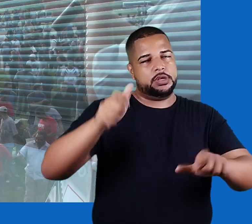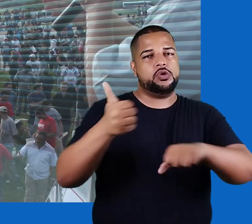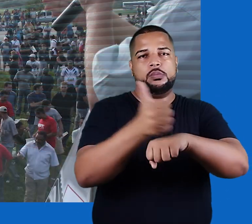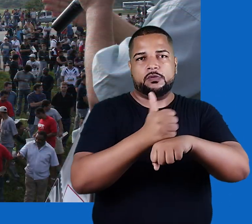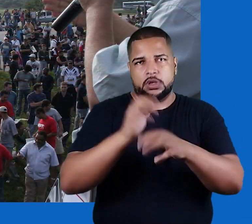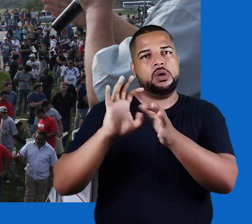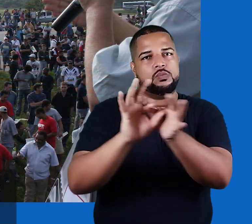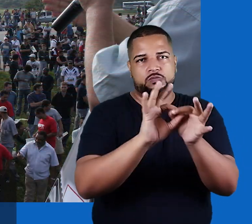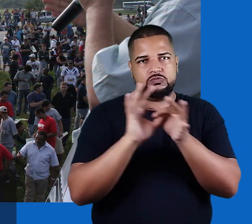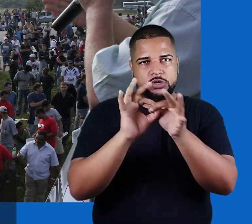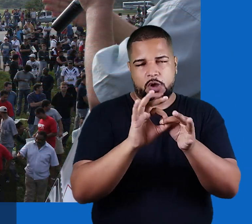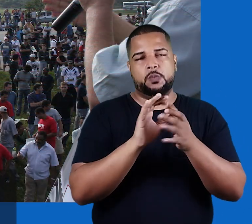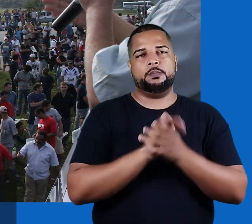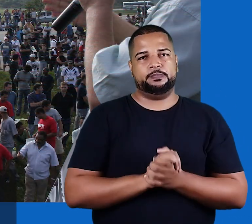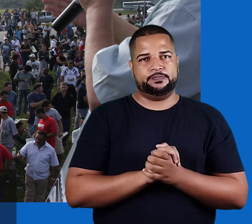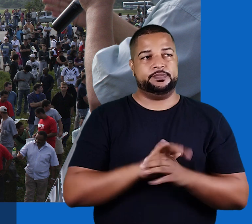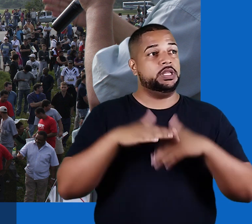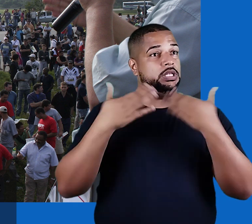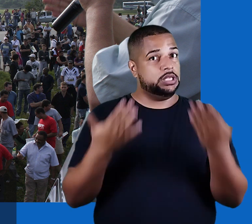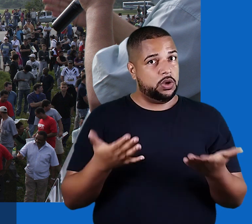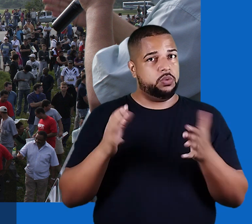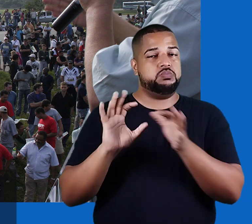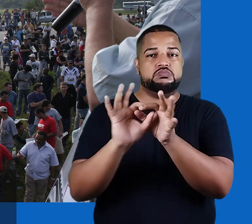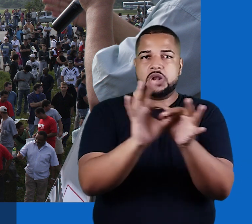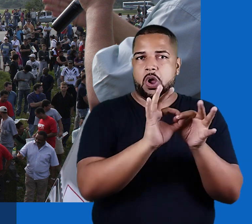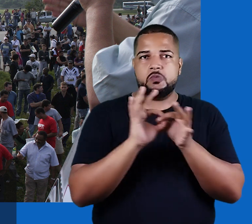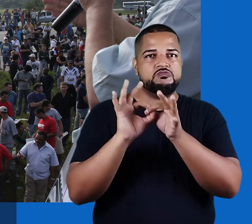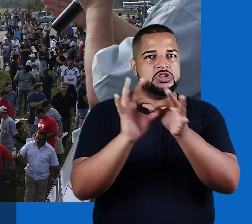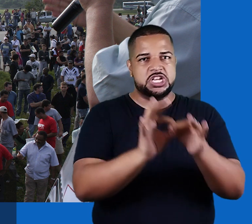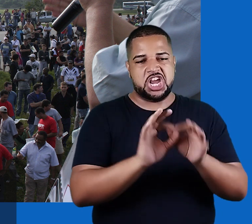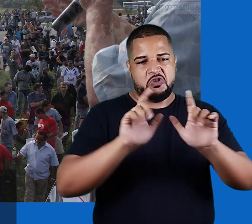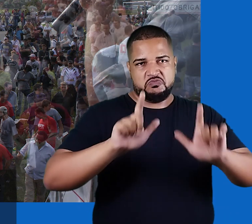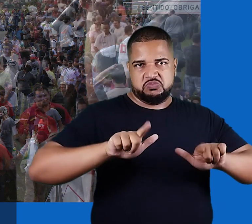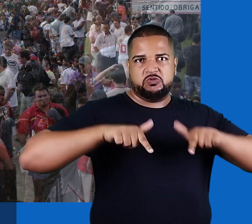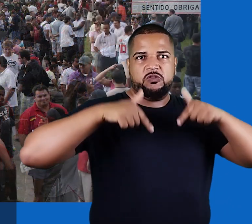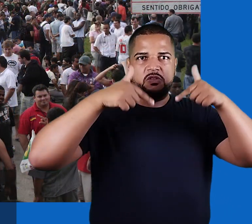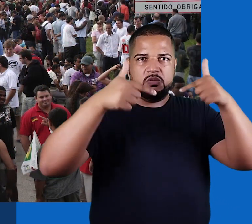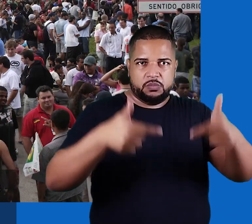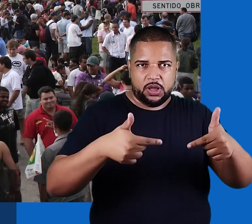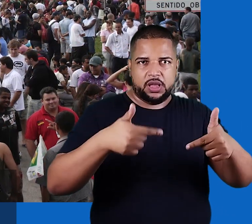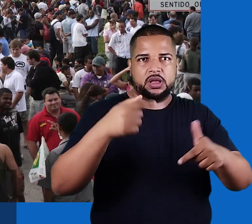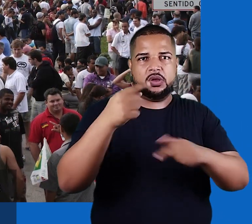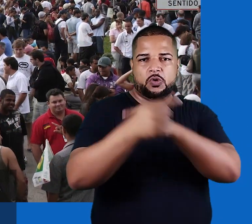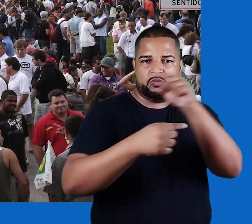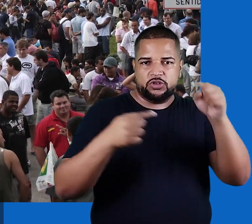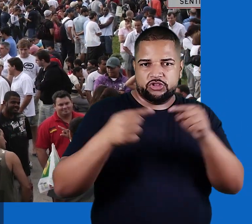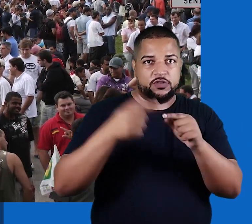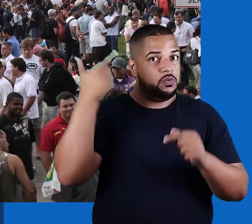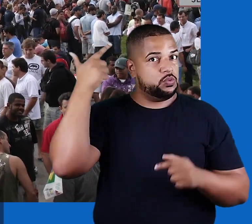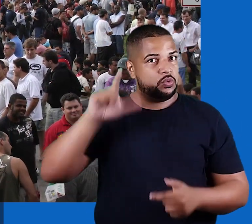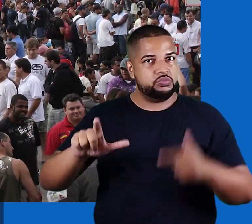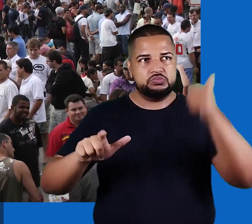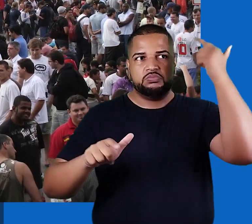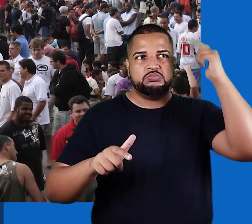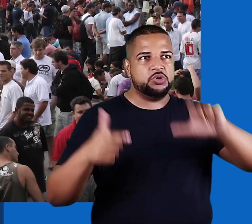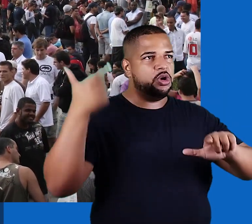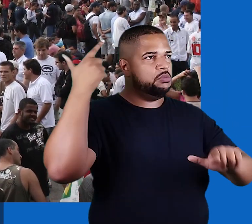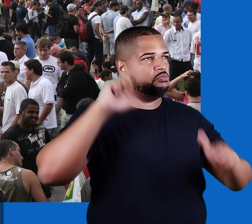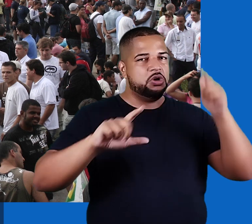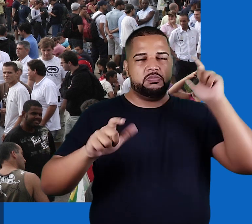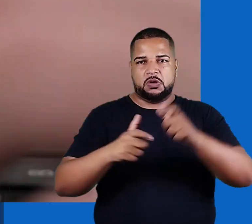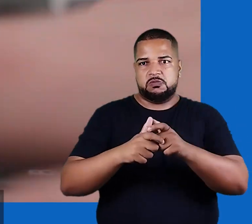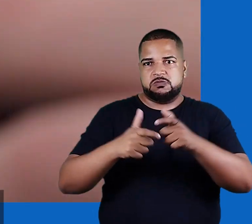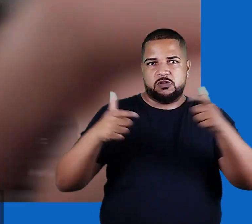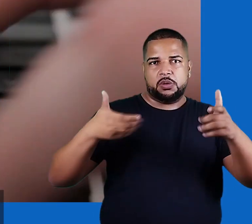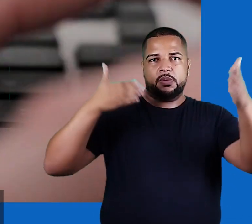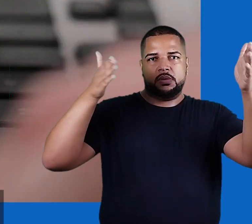deles. Como fruto da união, de boas estratégias e da combatividade, as conquistas vieram,